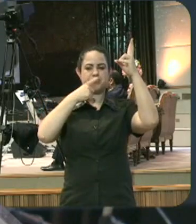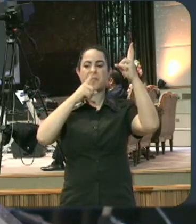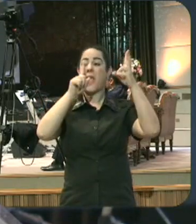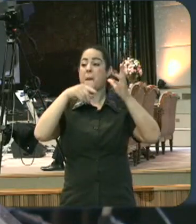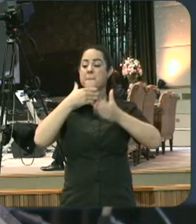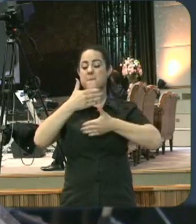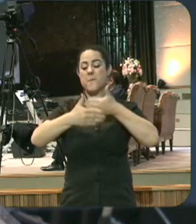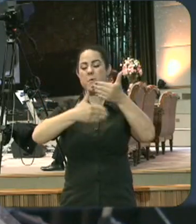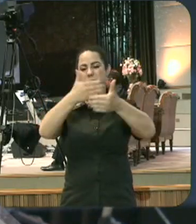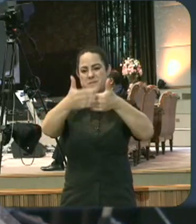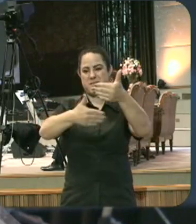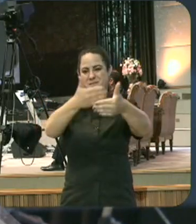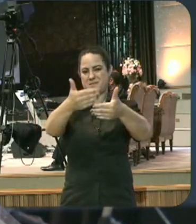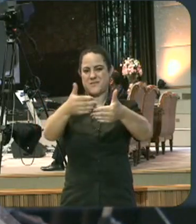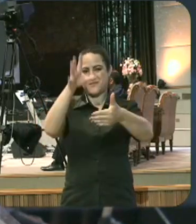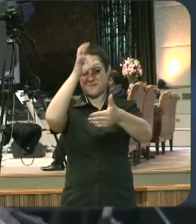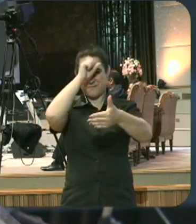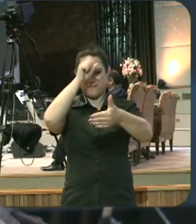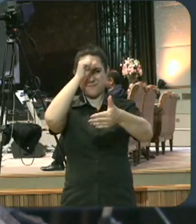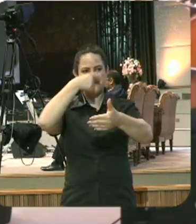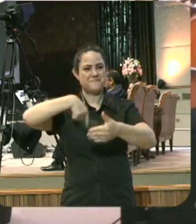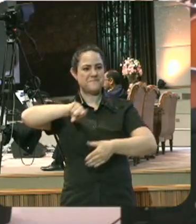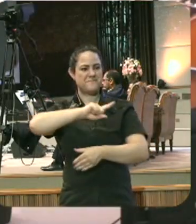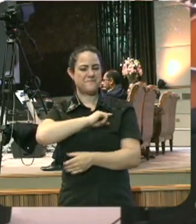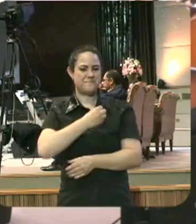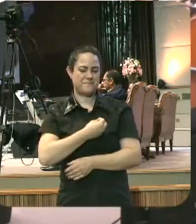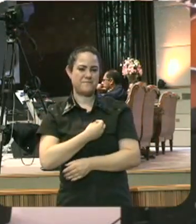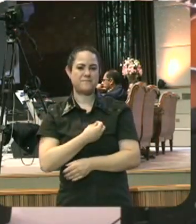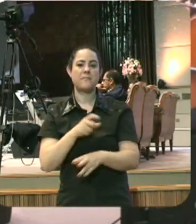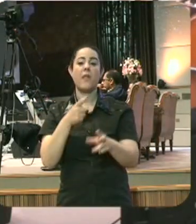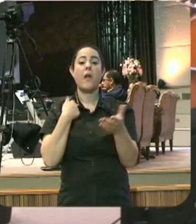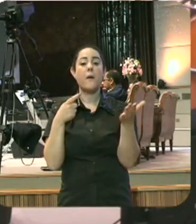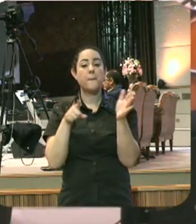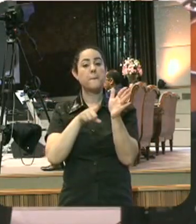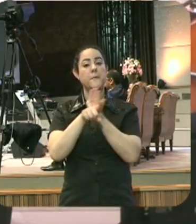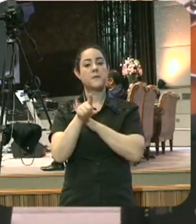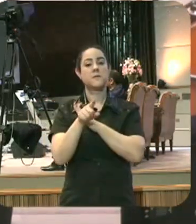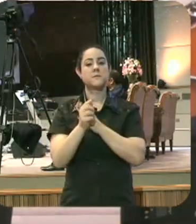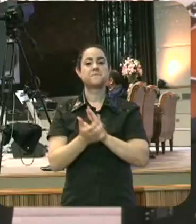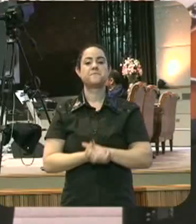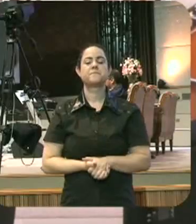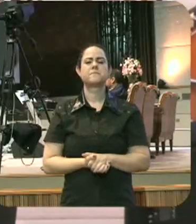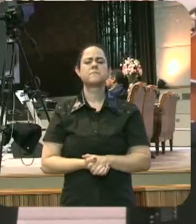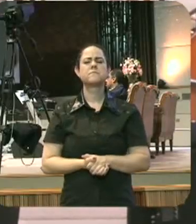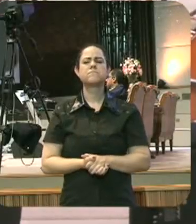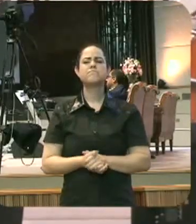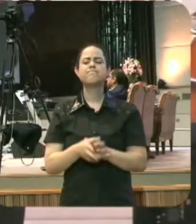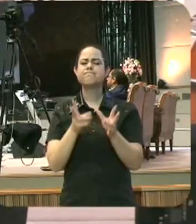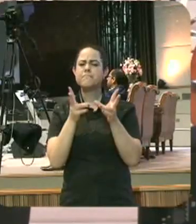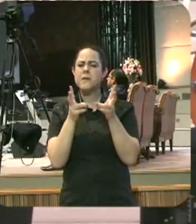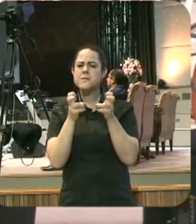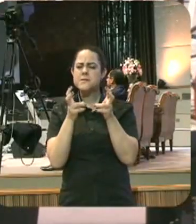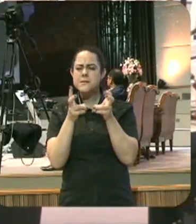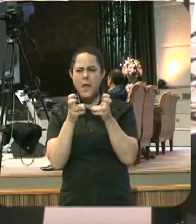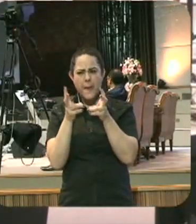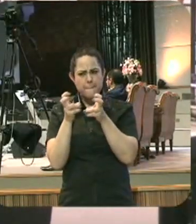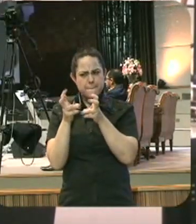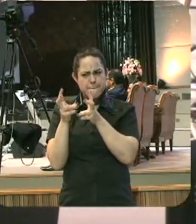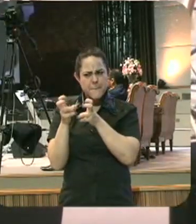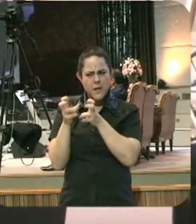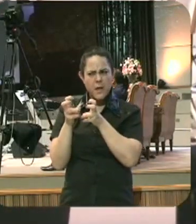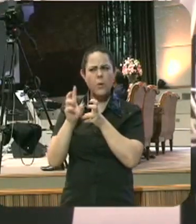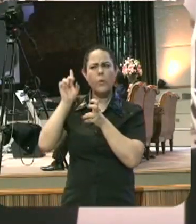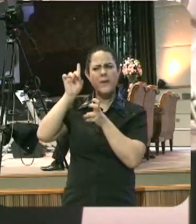é um processo de aprendizado na nossa vida. Então a minha pergunta é: identifica diante de você o